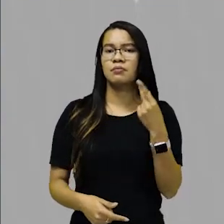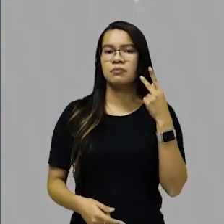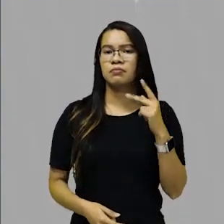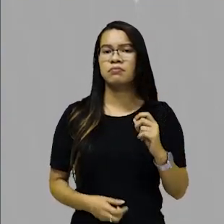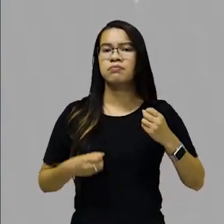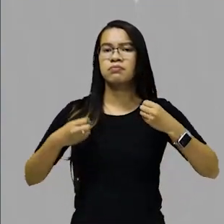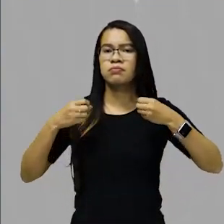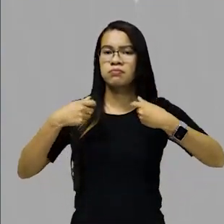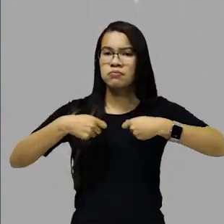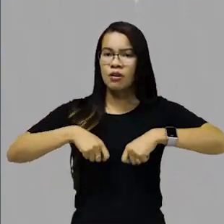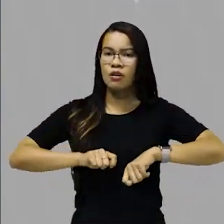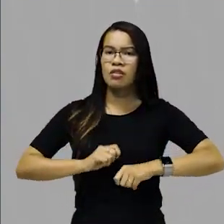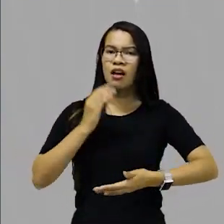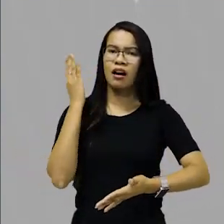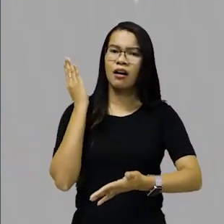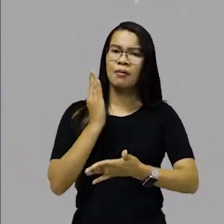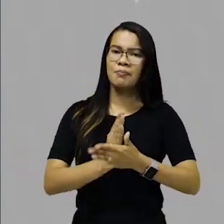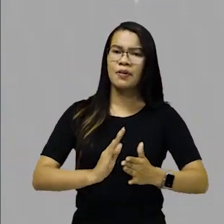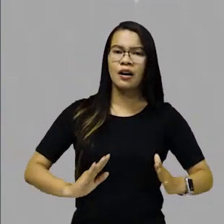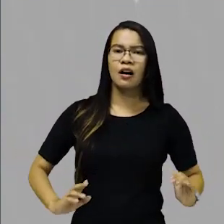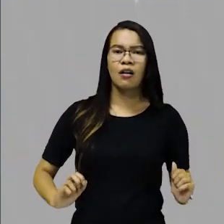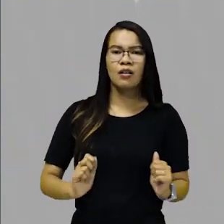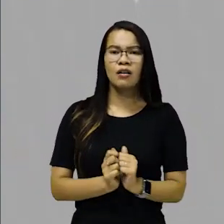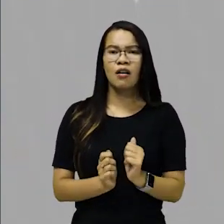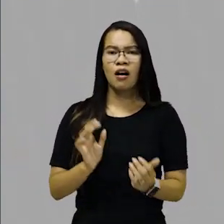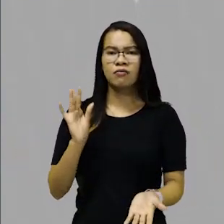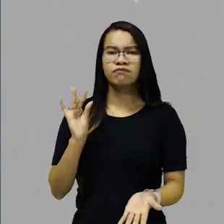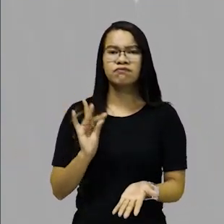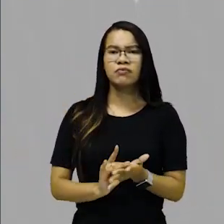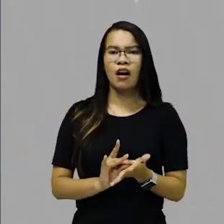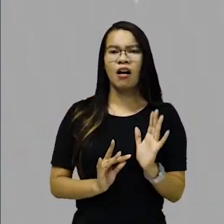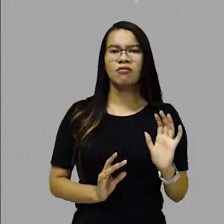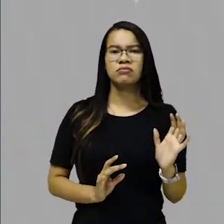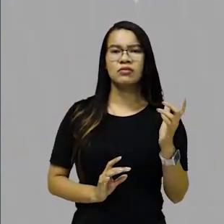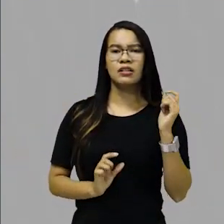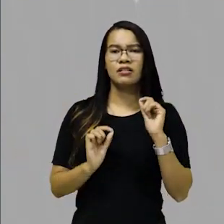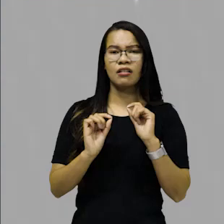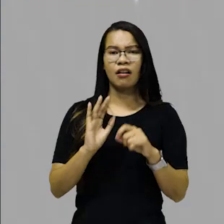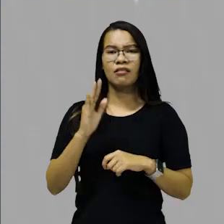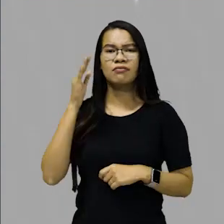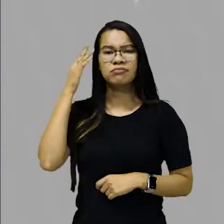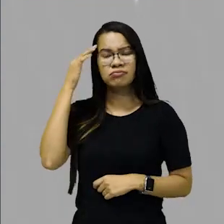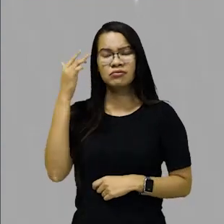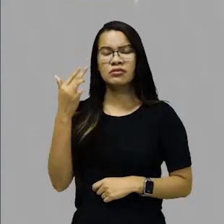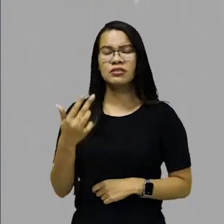poder acabar com essa realidade, que ela é histórica.